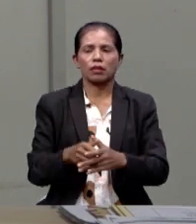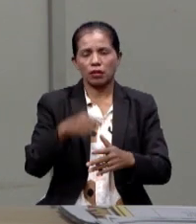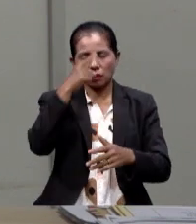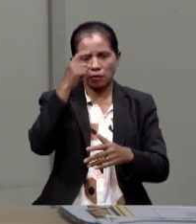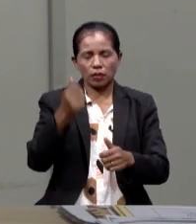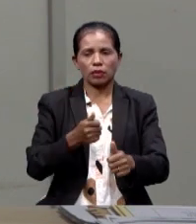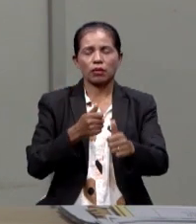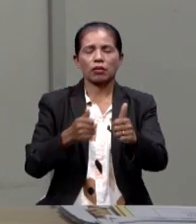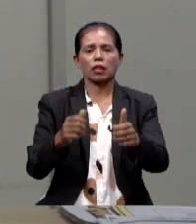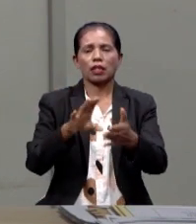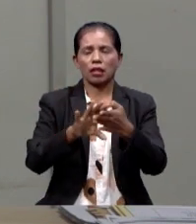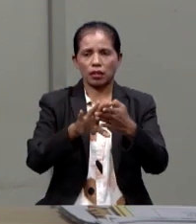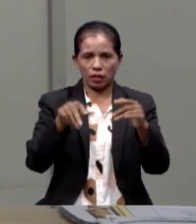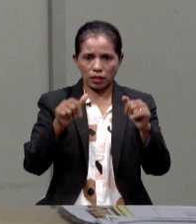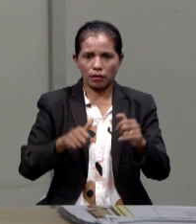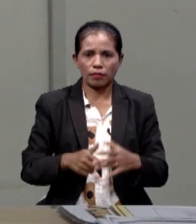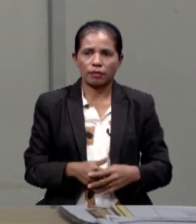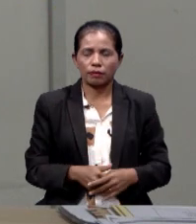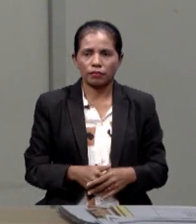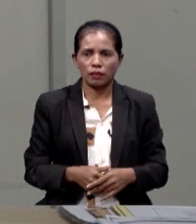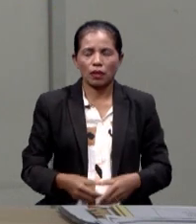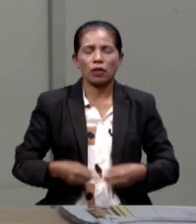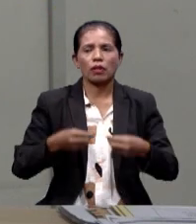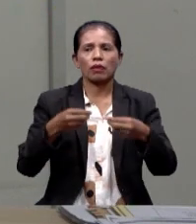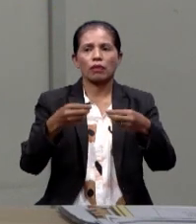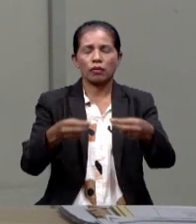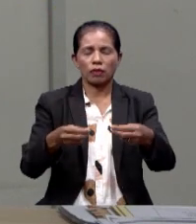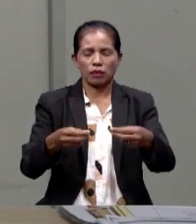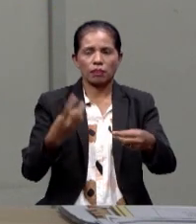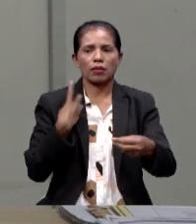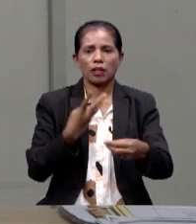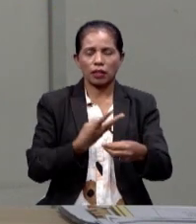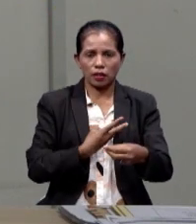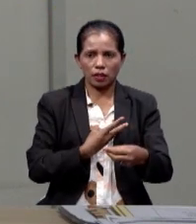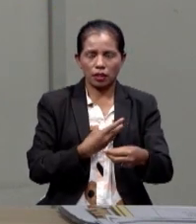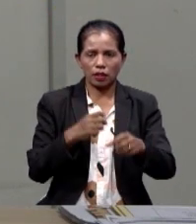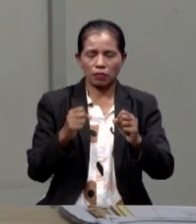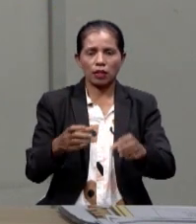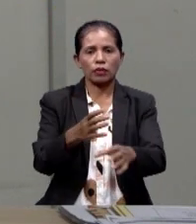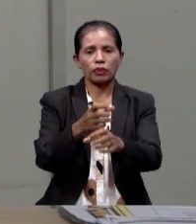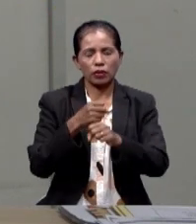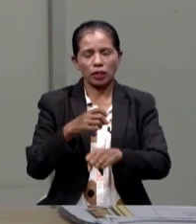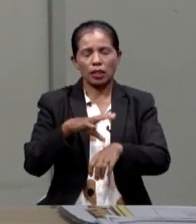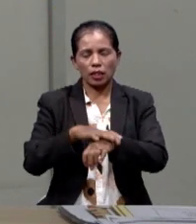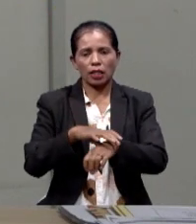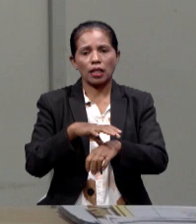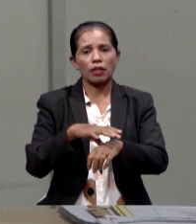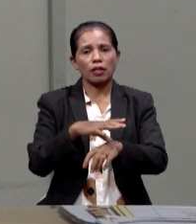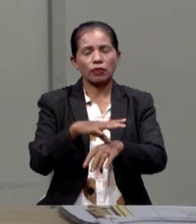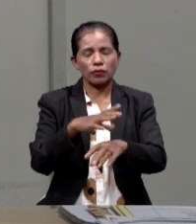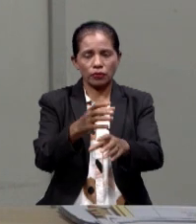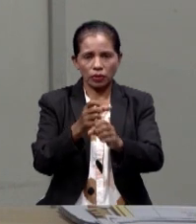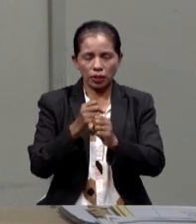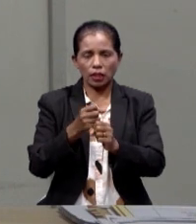ba iha despais conjunta ne, fo bi puder ba ita, atu bele priende sasang estado niang, nebe